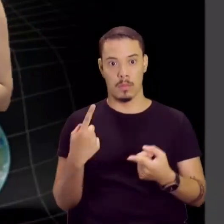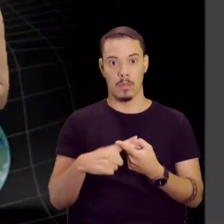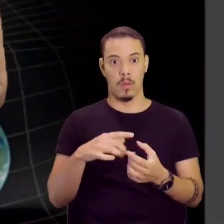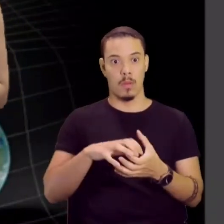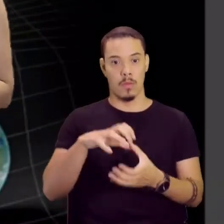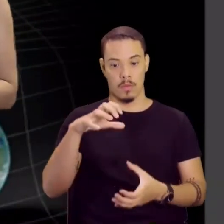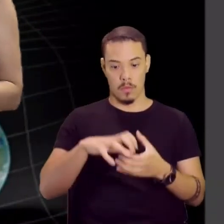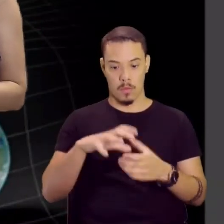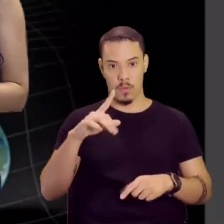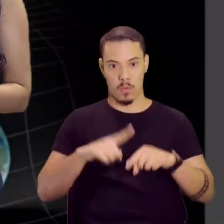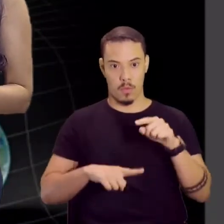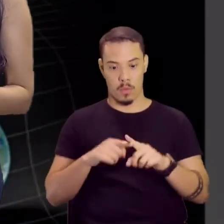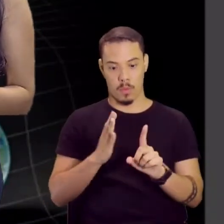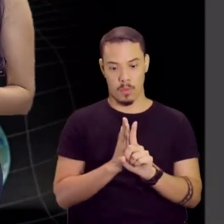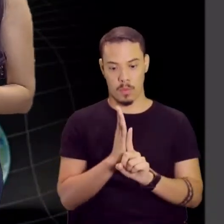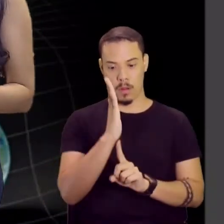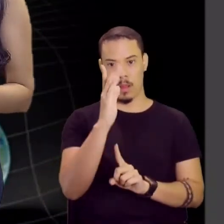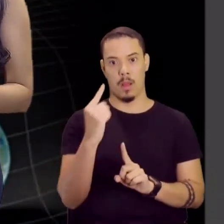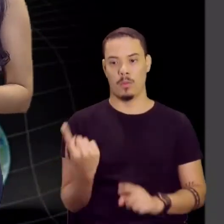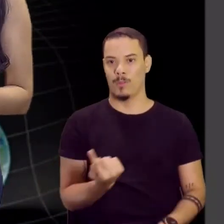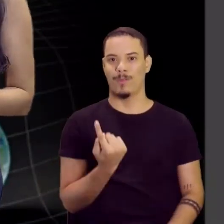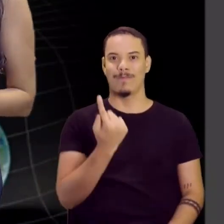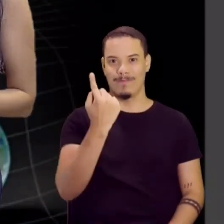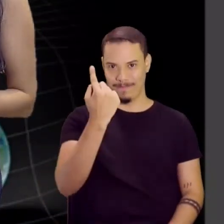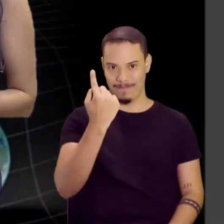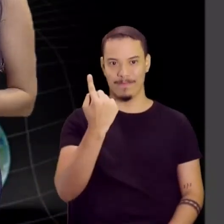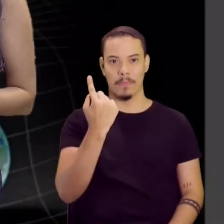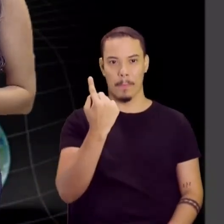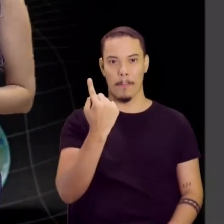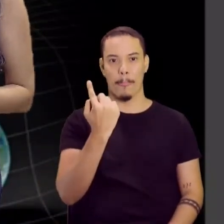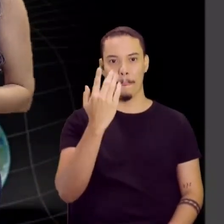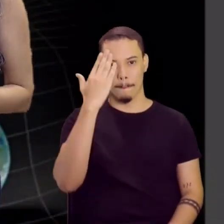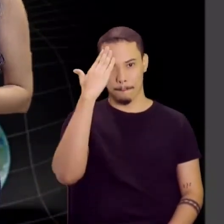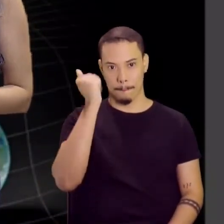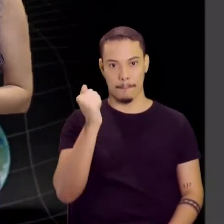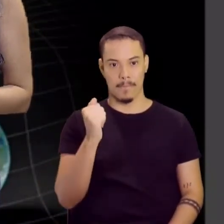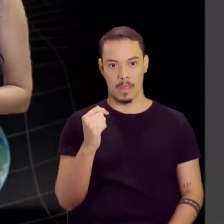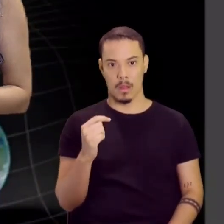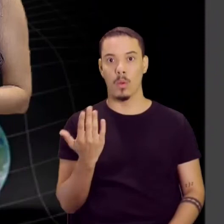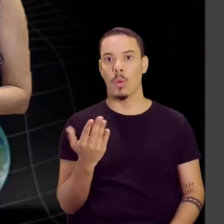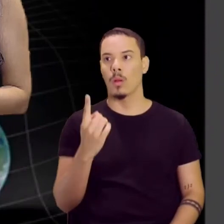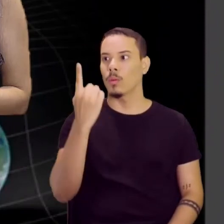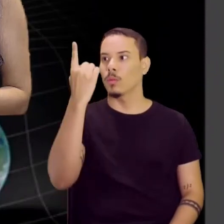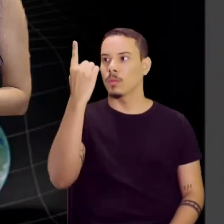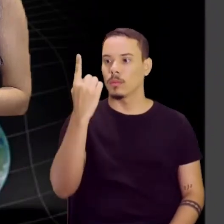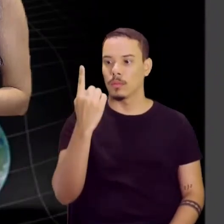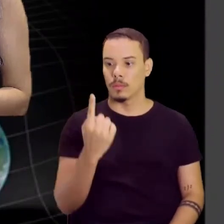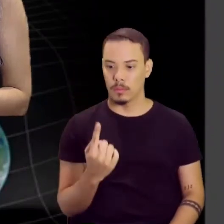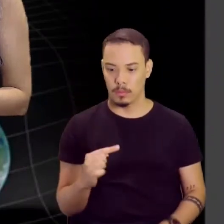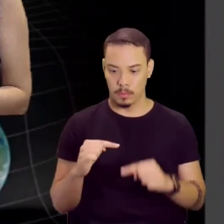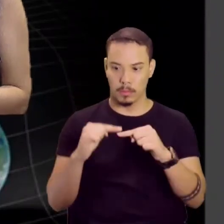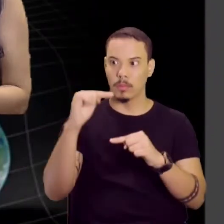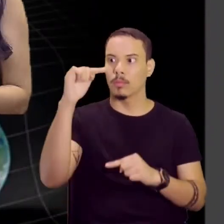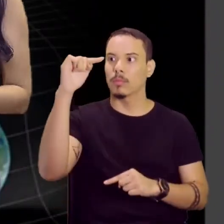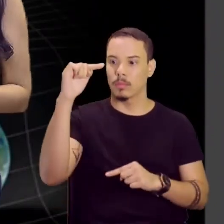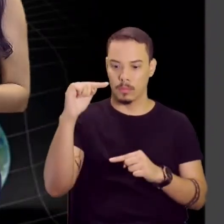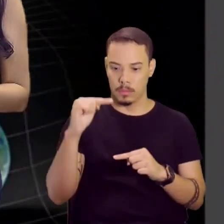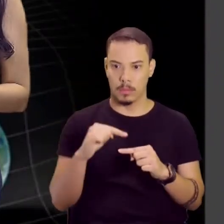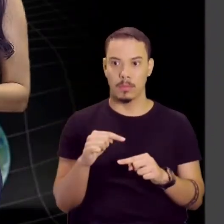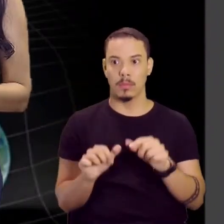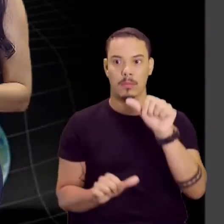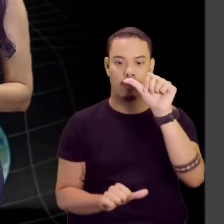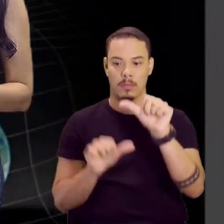corpo na vertical vai ser a altura dele, que ele sai. Está nessa altura, agora aqui. Então vai mudando a altura.